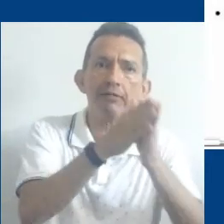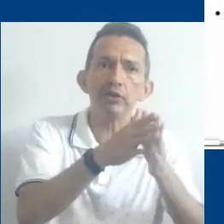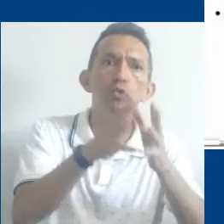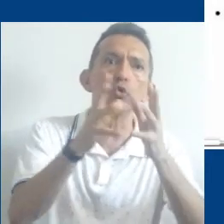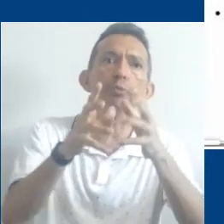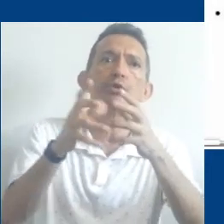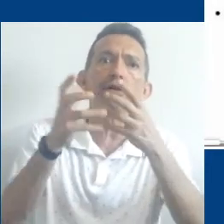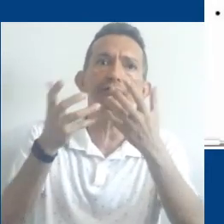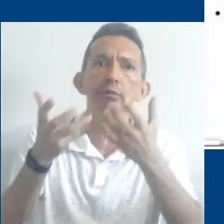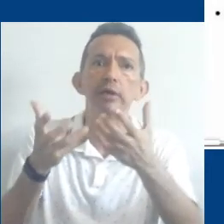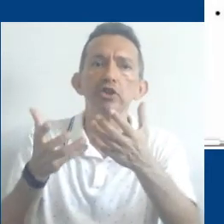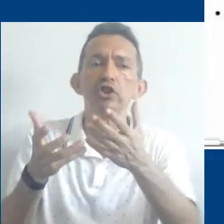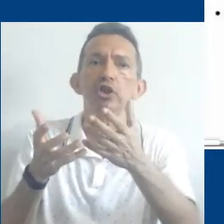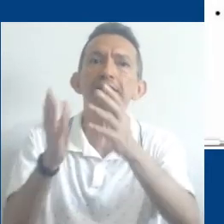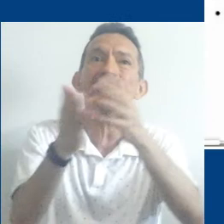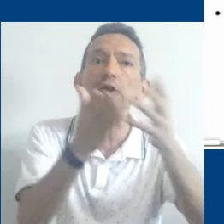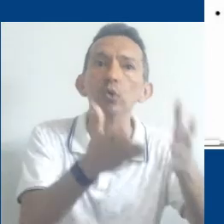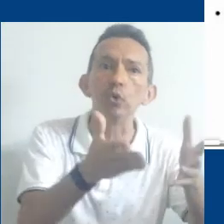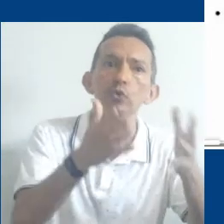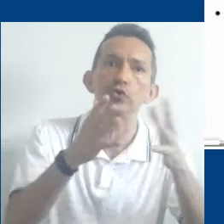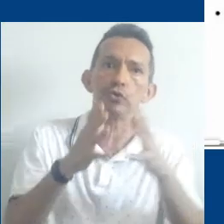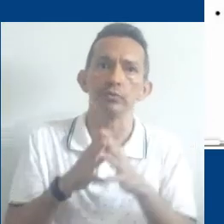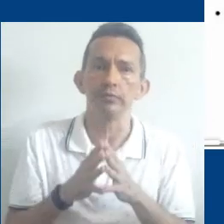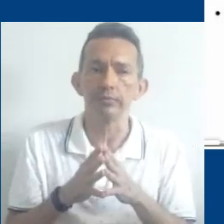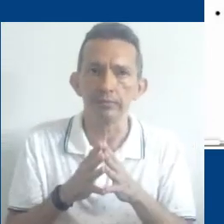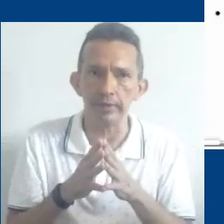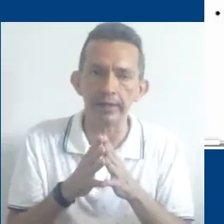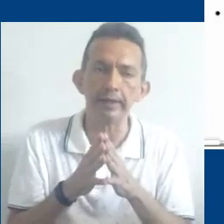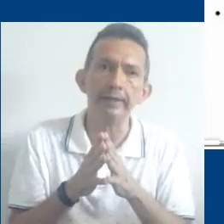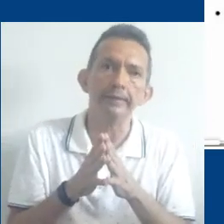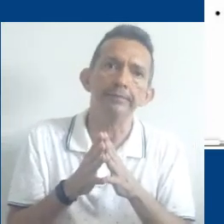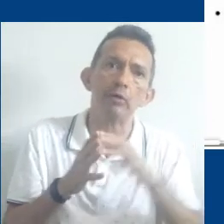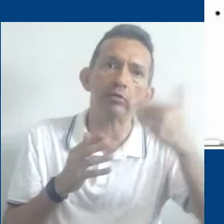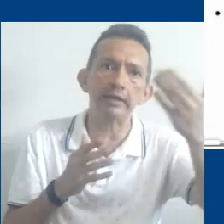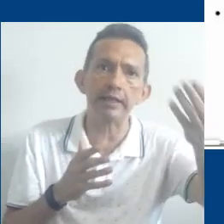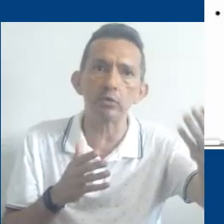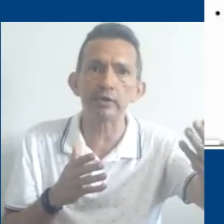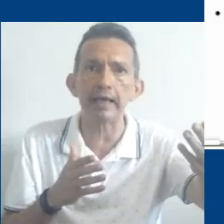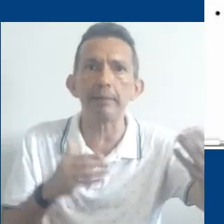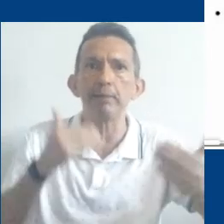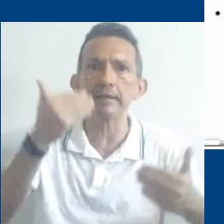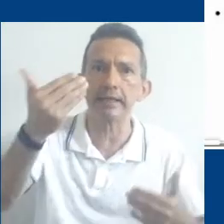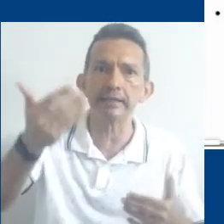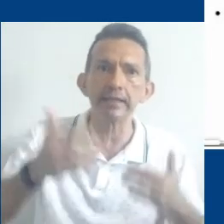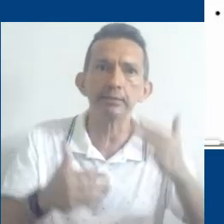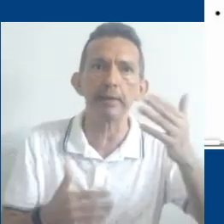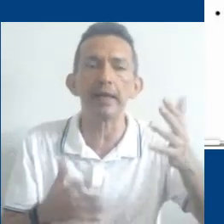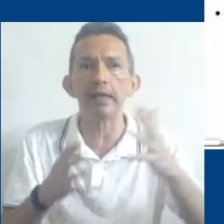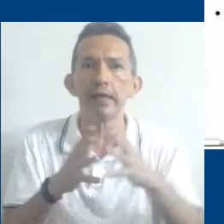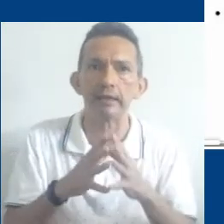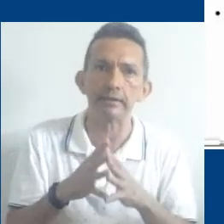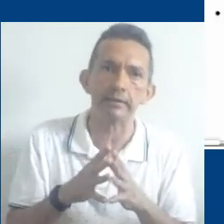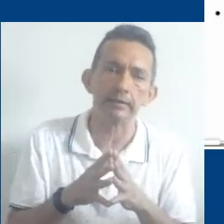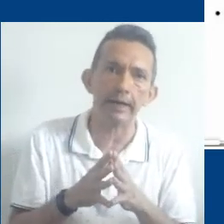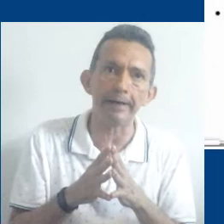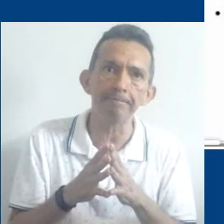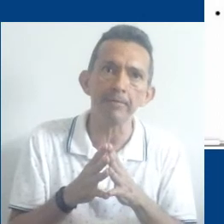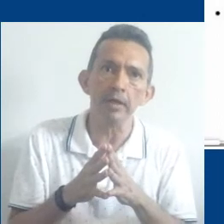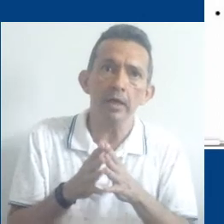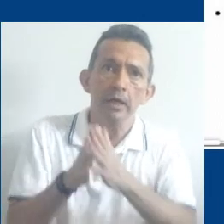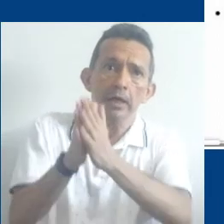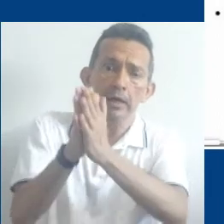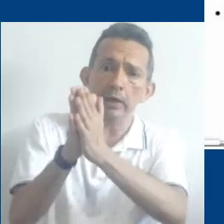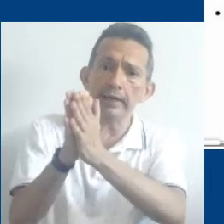a larva de um grupo de anfíbios que a gente chama de anuros, né? Na qual tem sido o sapo, as rãs e as pererecas,